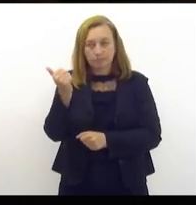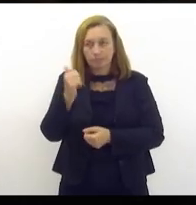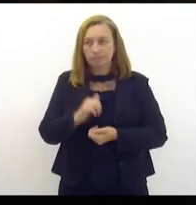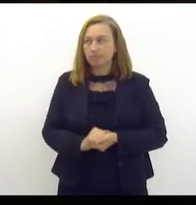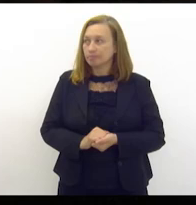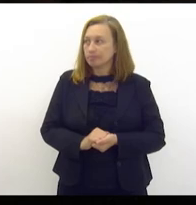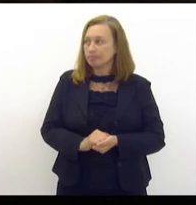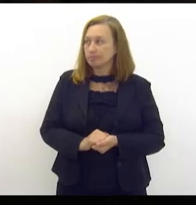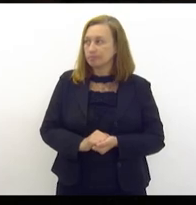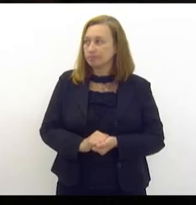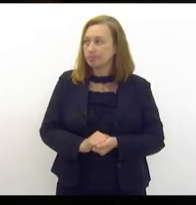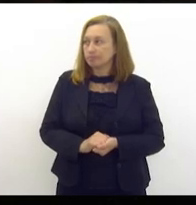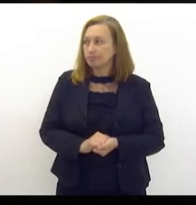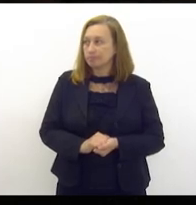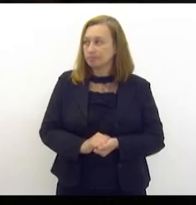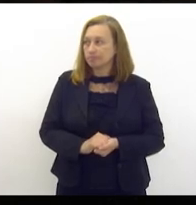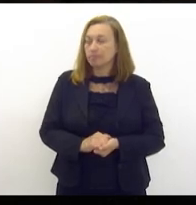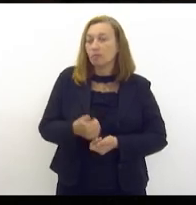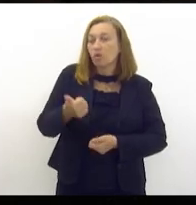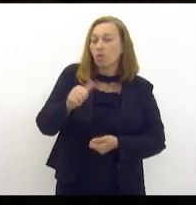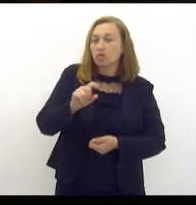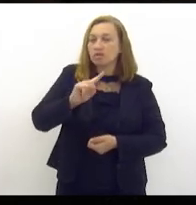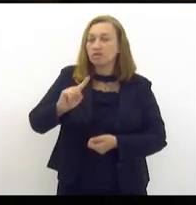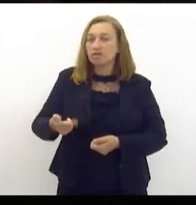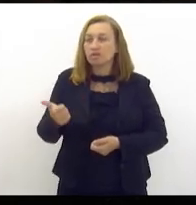que se